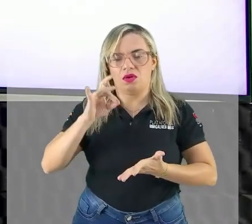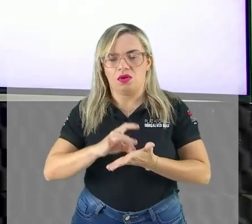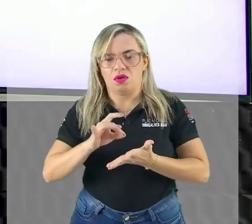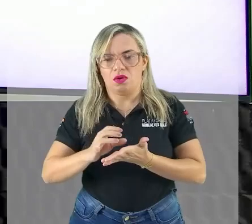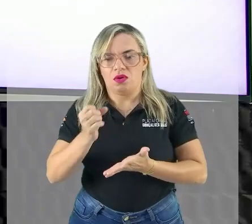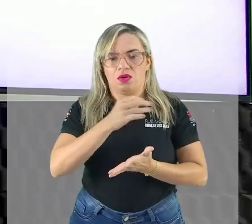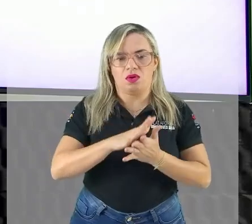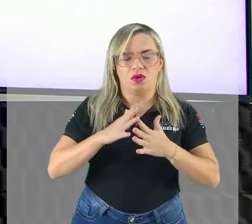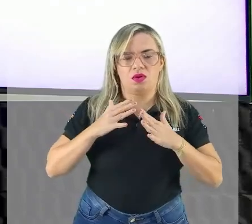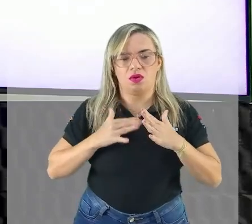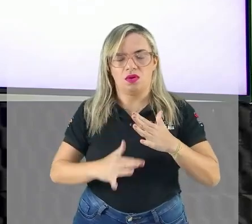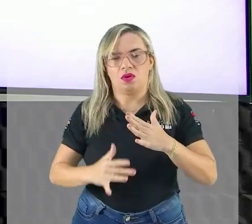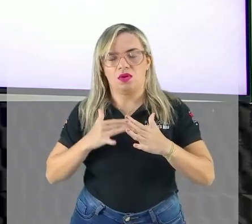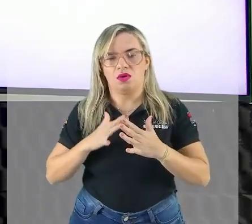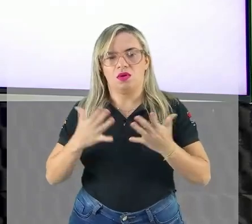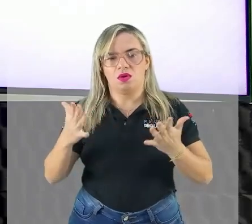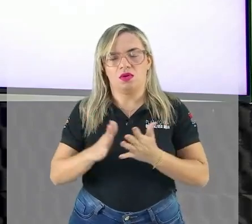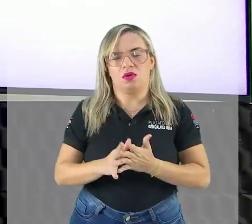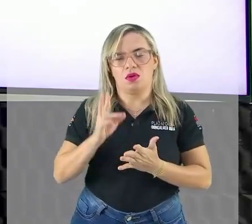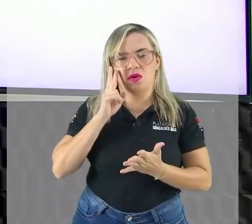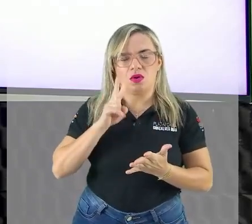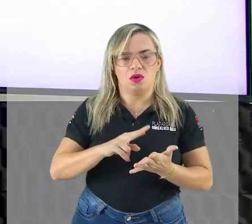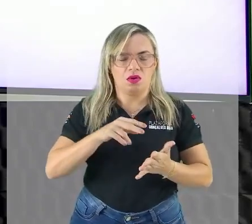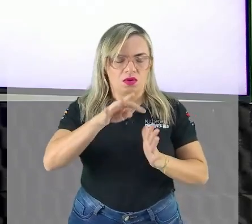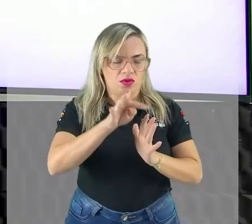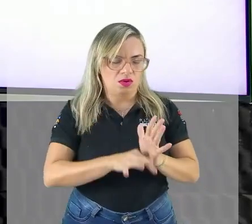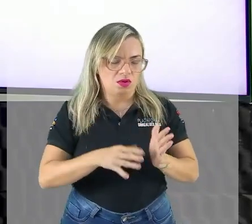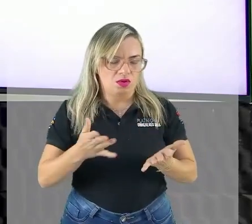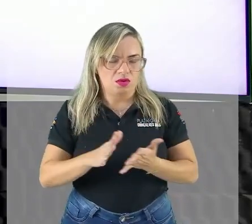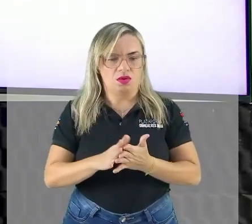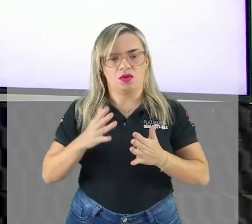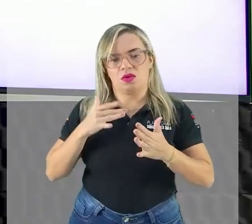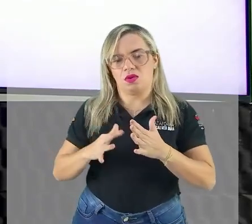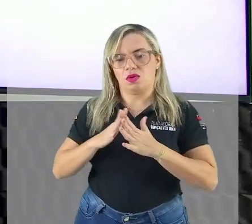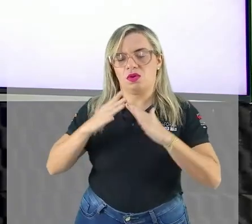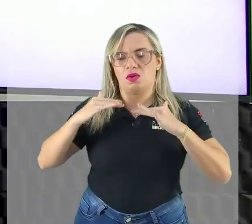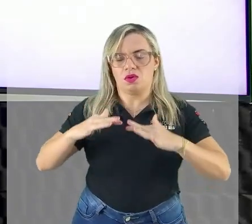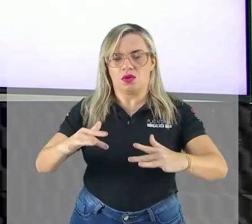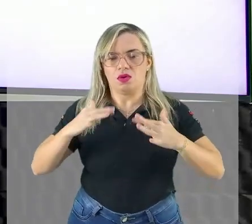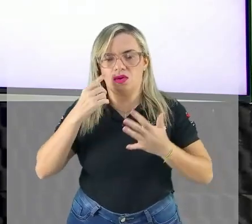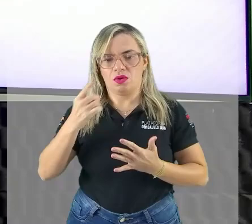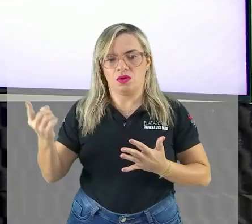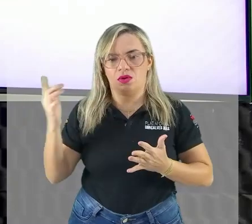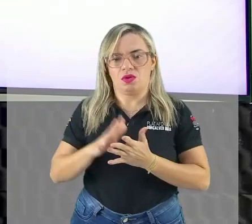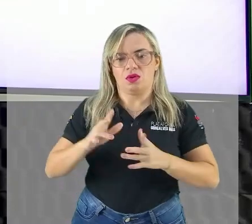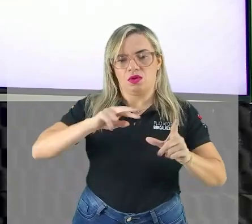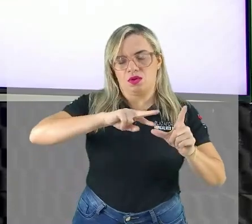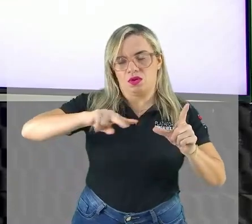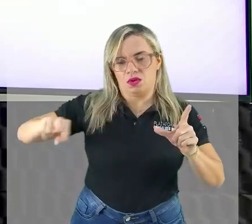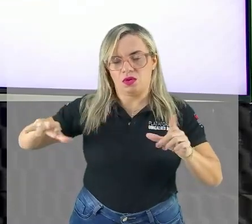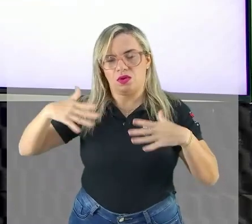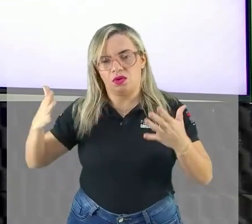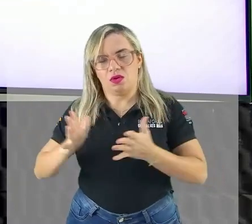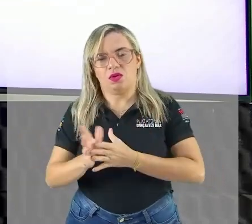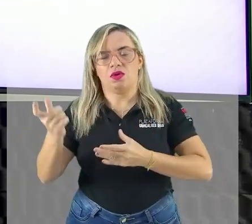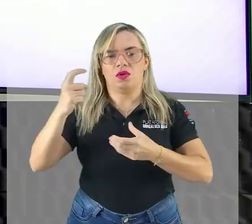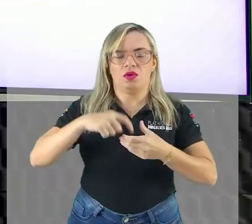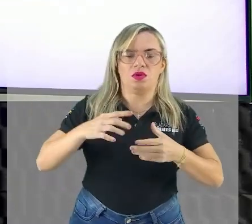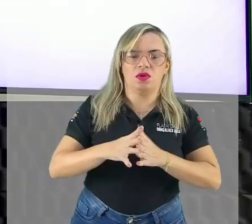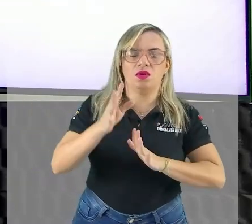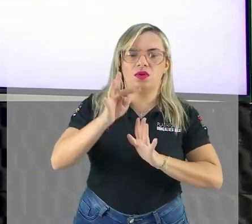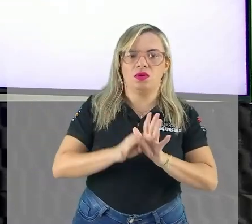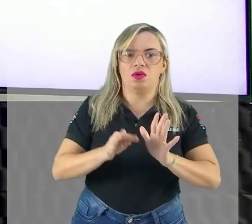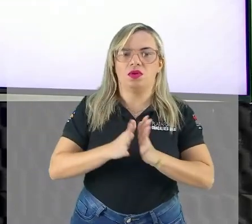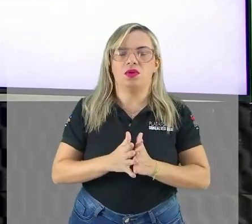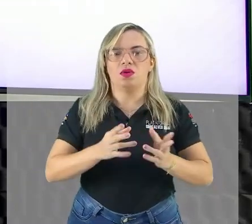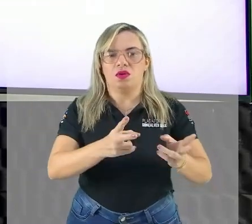fluxos migratórios, eu estou vendo lá no texto alguma coisa sobre fluxos migratórios. Tem abordagem midiática, a gente vai lá no texto, a gente percebe